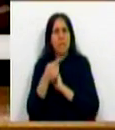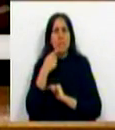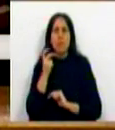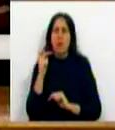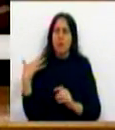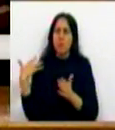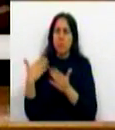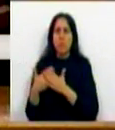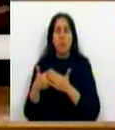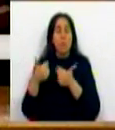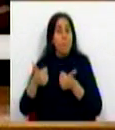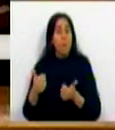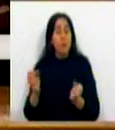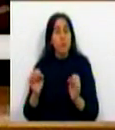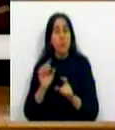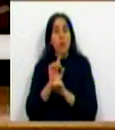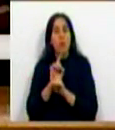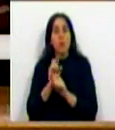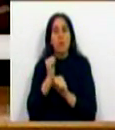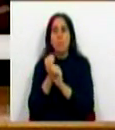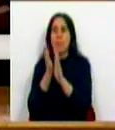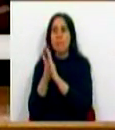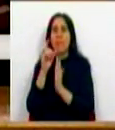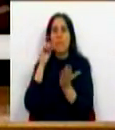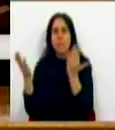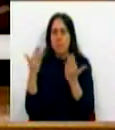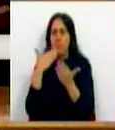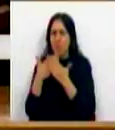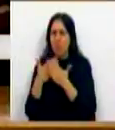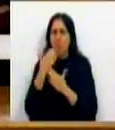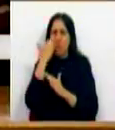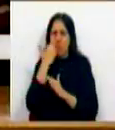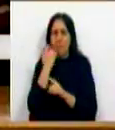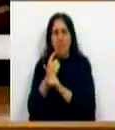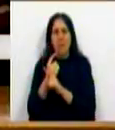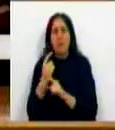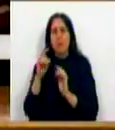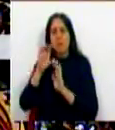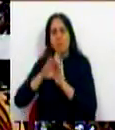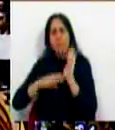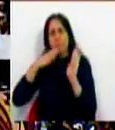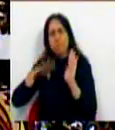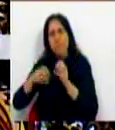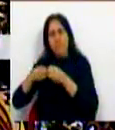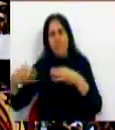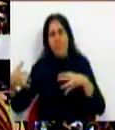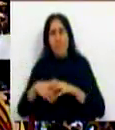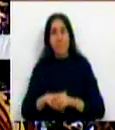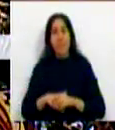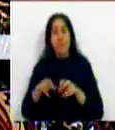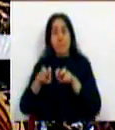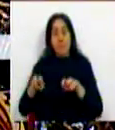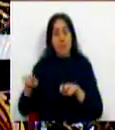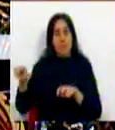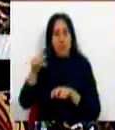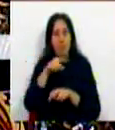foram bons no que toca aos equilíbrios do mercado de trabalho e que agravaram o lado lunar da precariedade. Bancadas que continuam